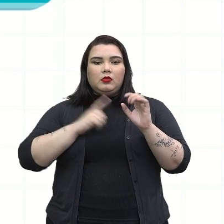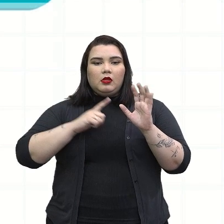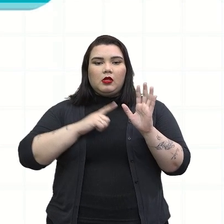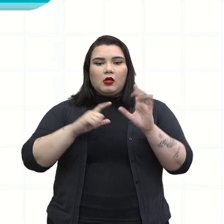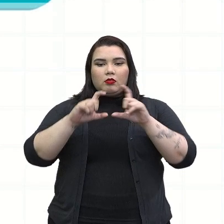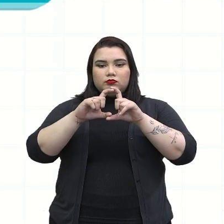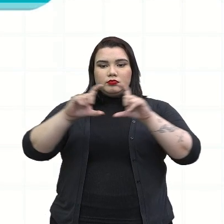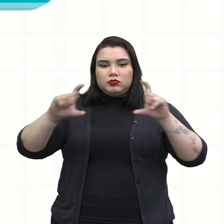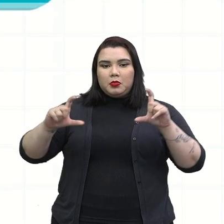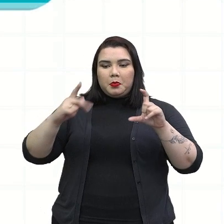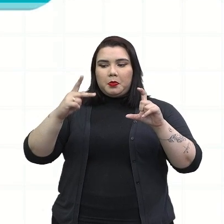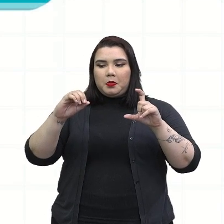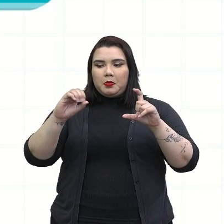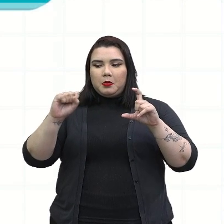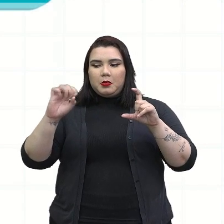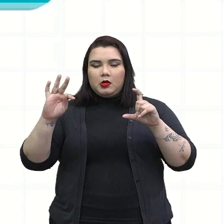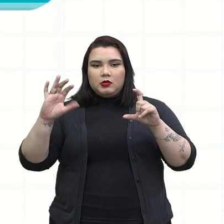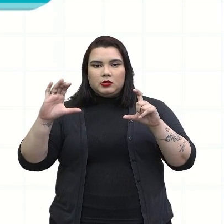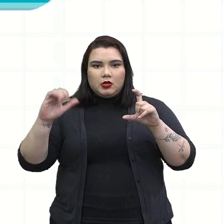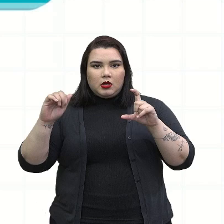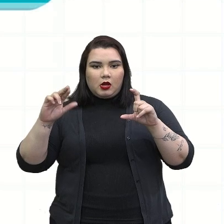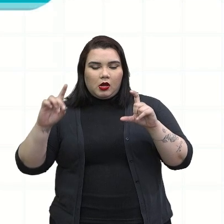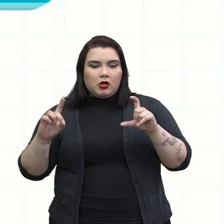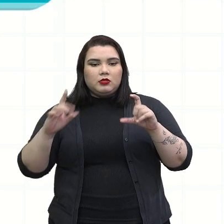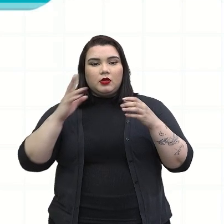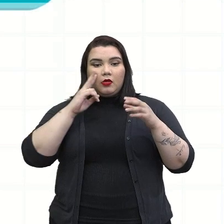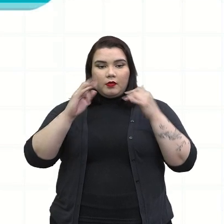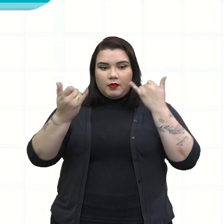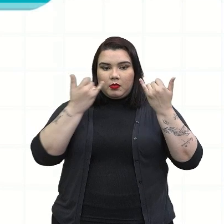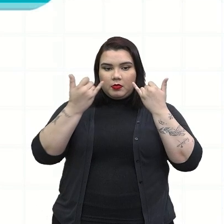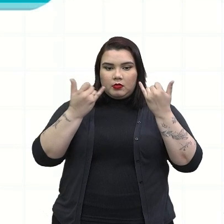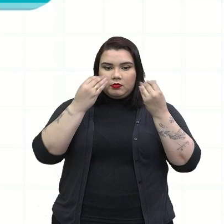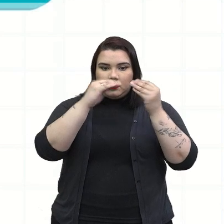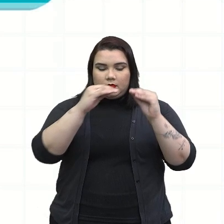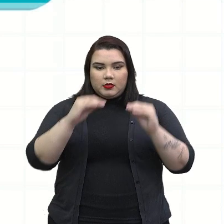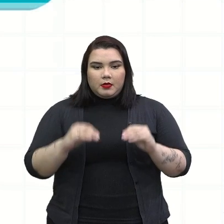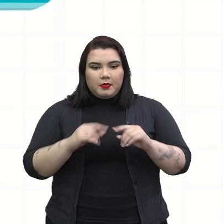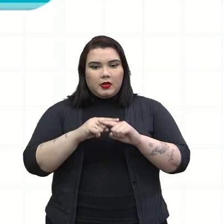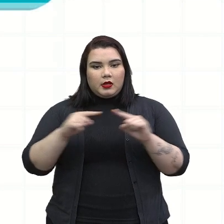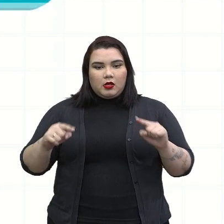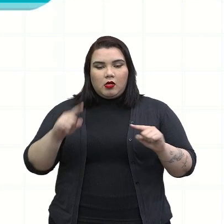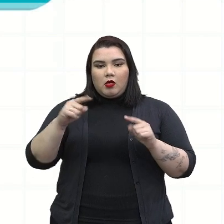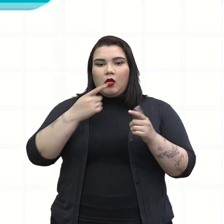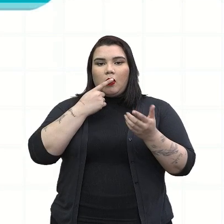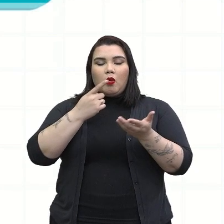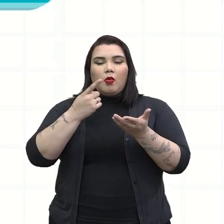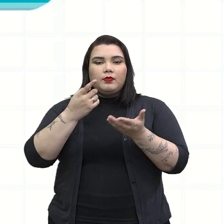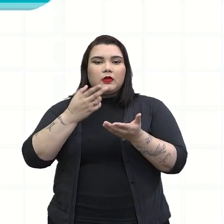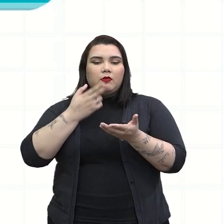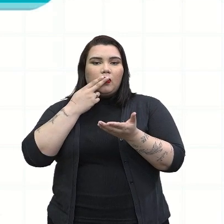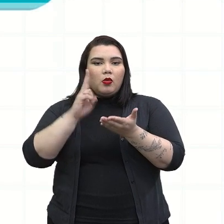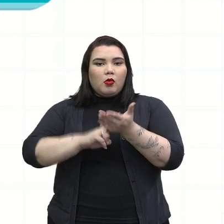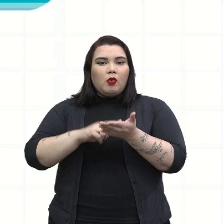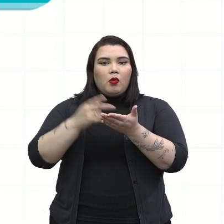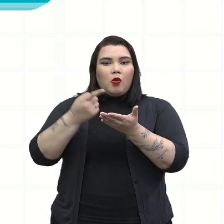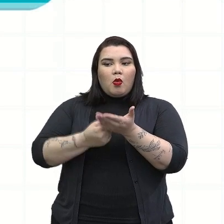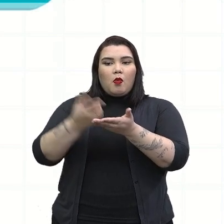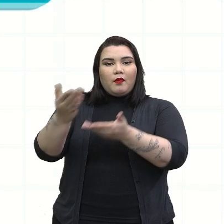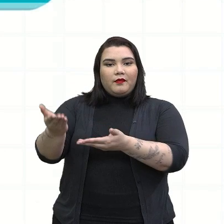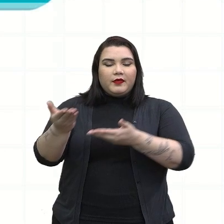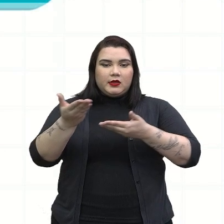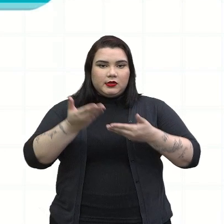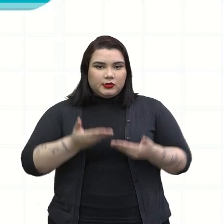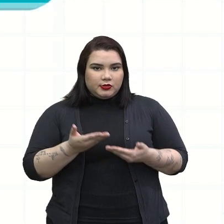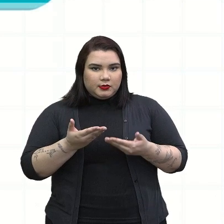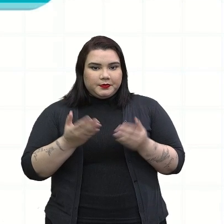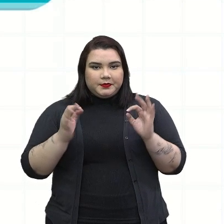postcard, mas quando a gente olha as informações, a gente vê que é um cartão postal, mas é um convite, né, em forma de cartão